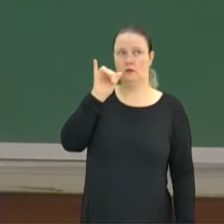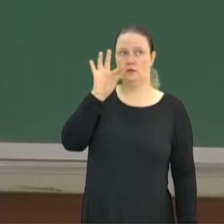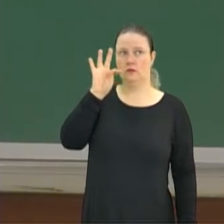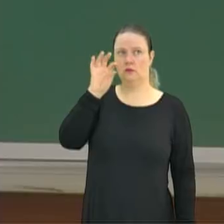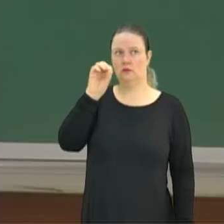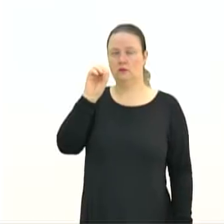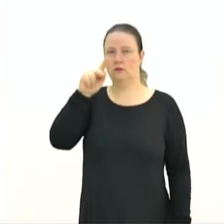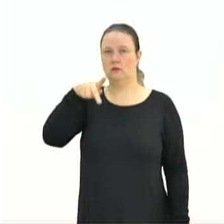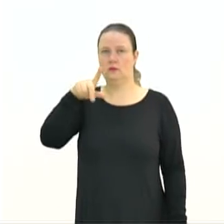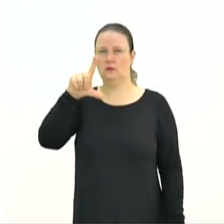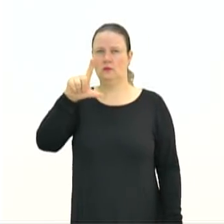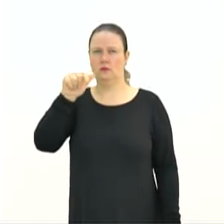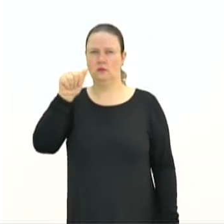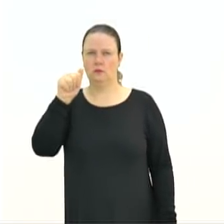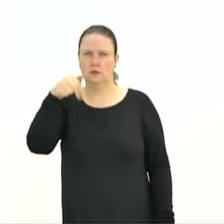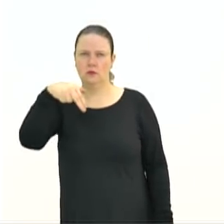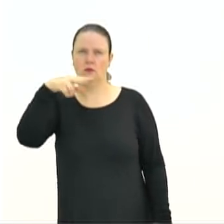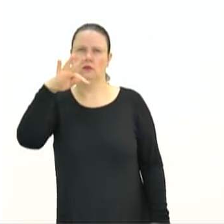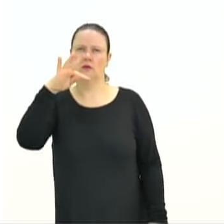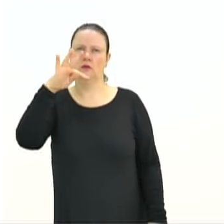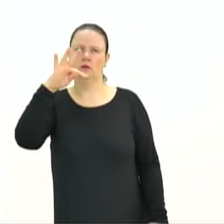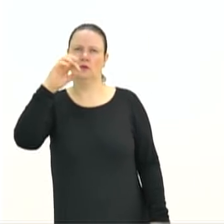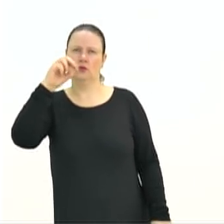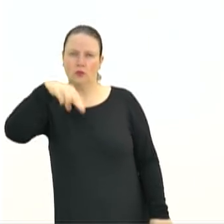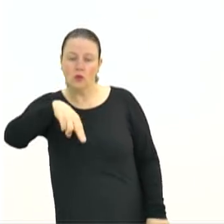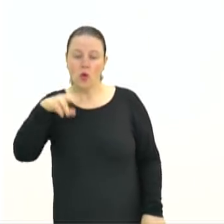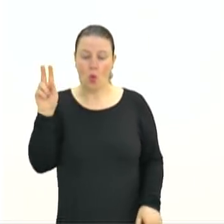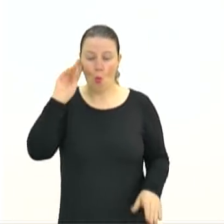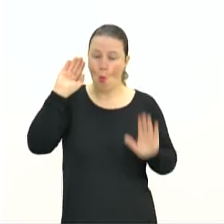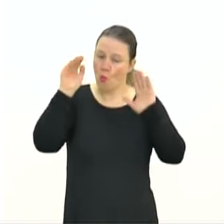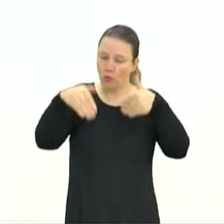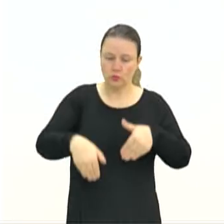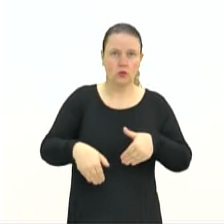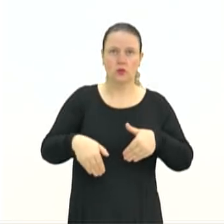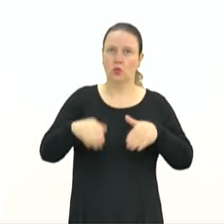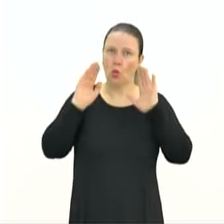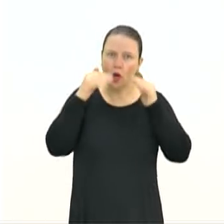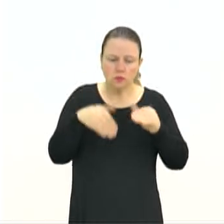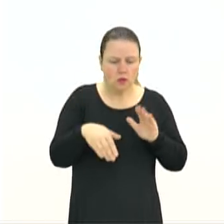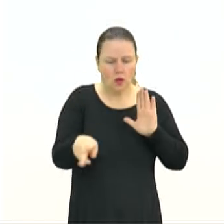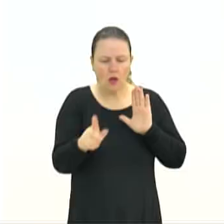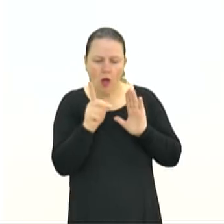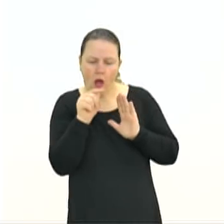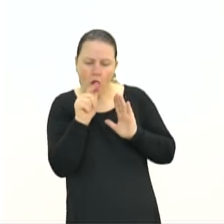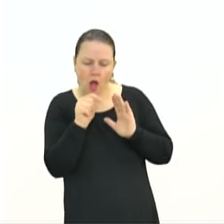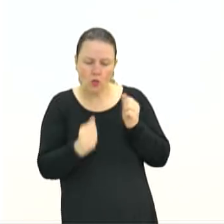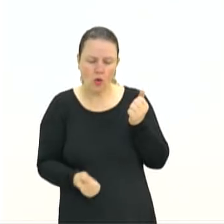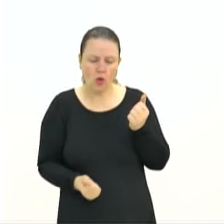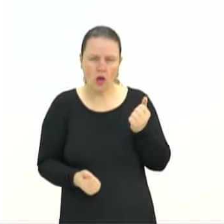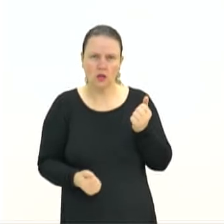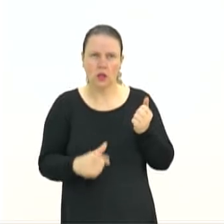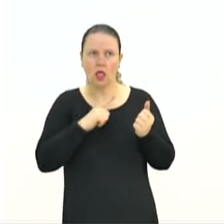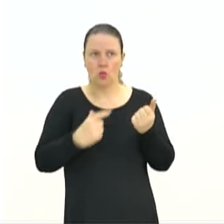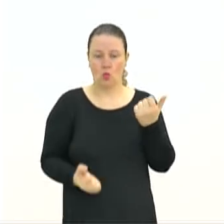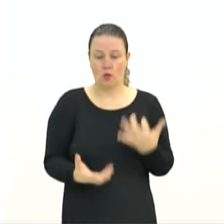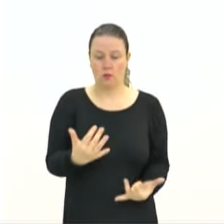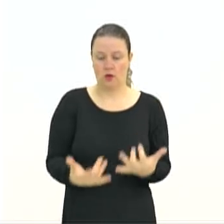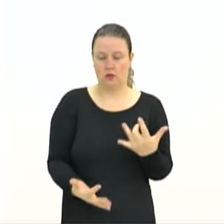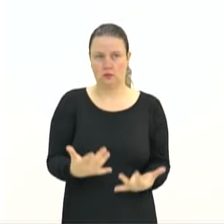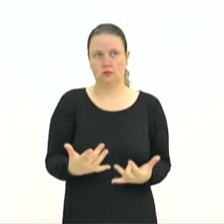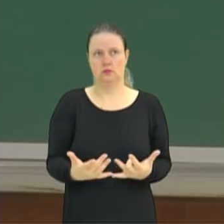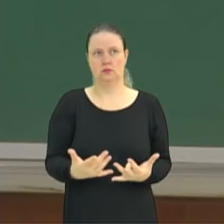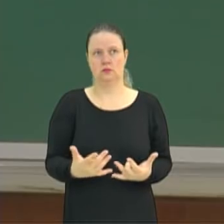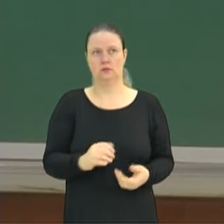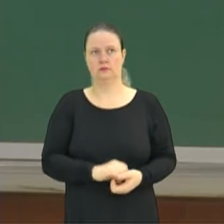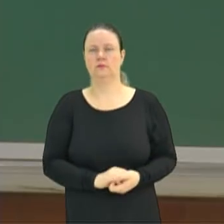metro quadrado de fitoplâncton são suficientes para alimentar aqui 20 gramas por metro quadrado do zooplâncton. Tá, professora,